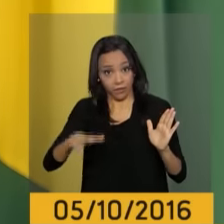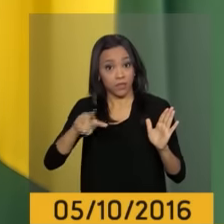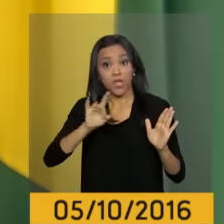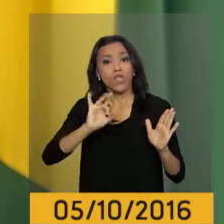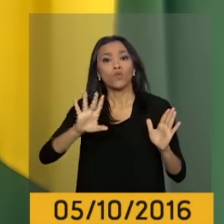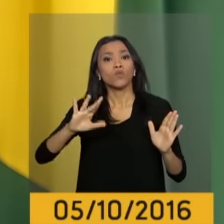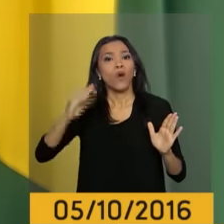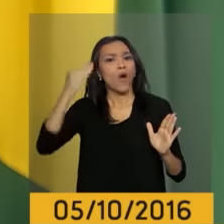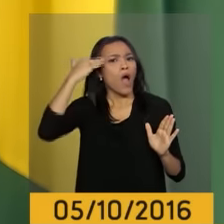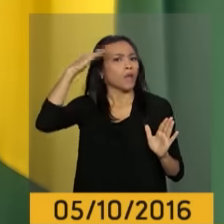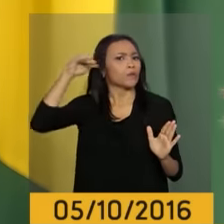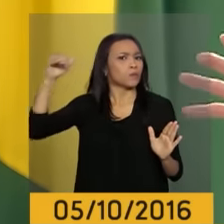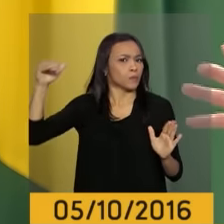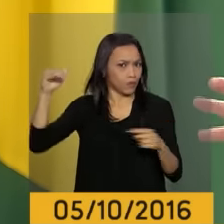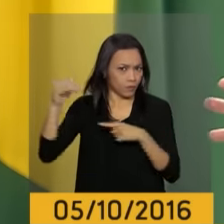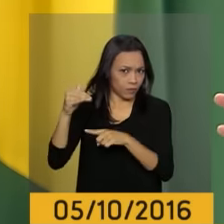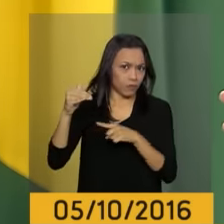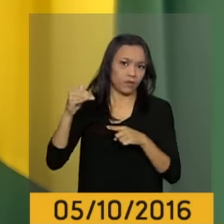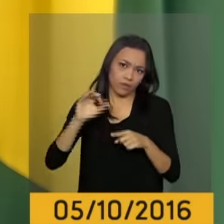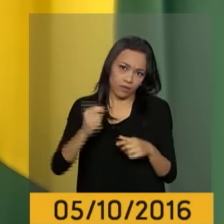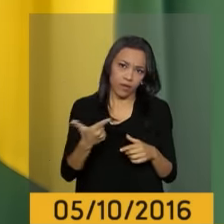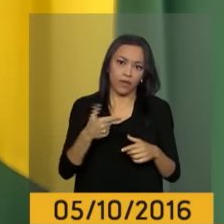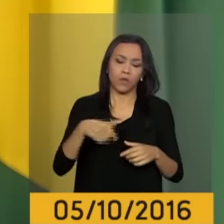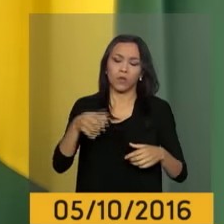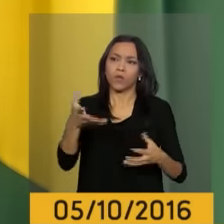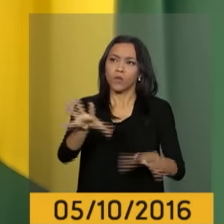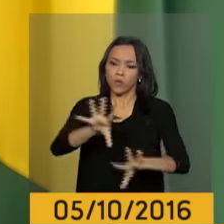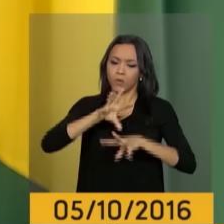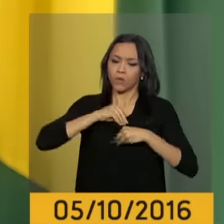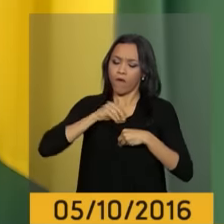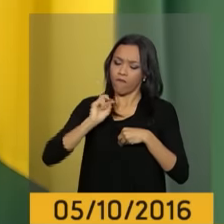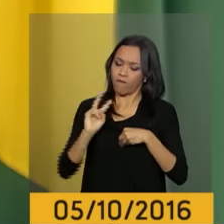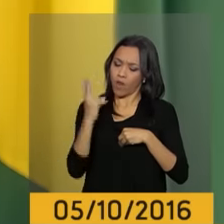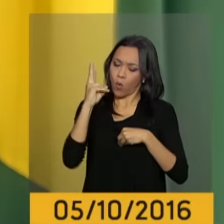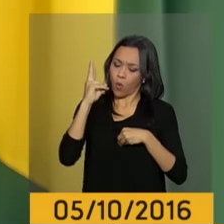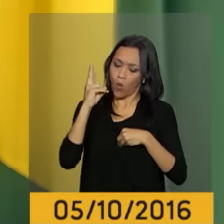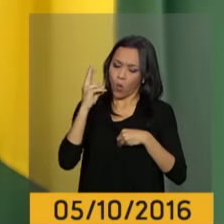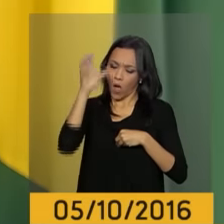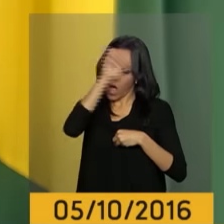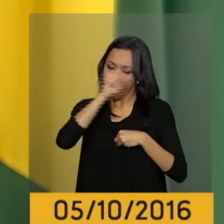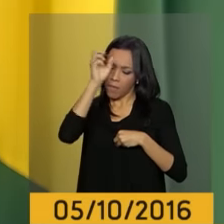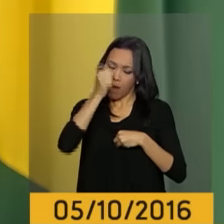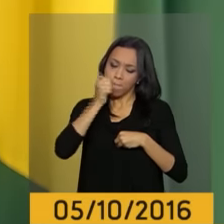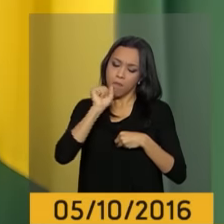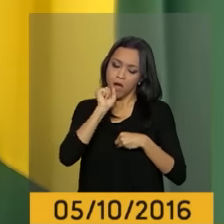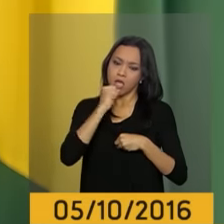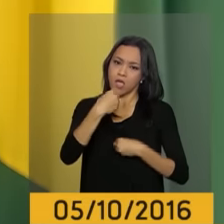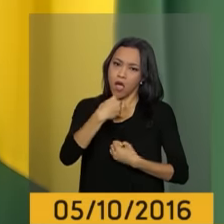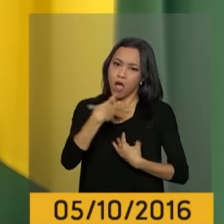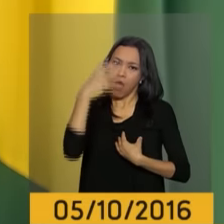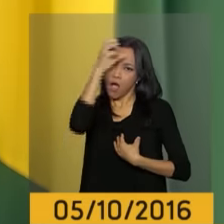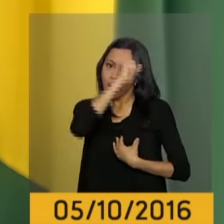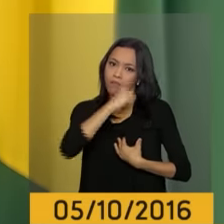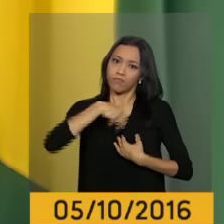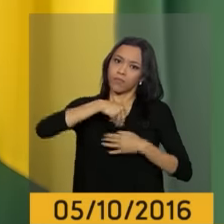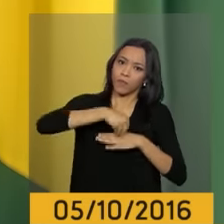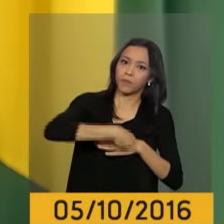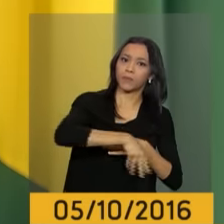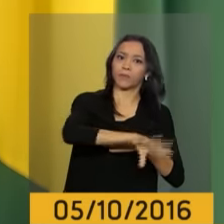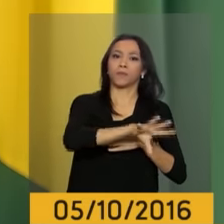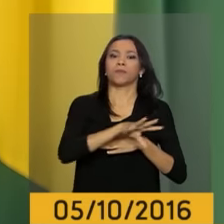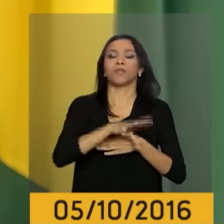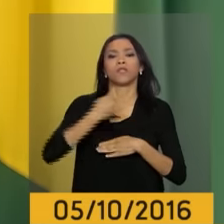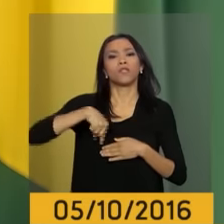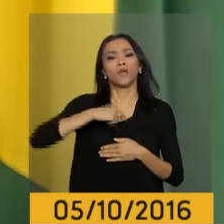é claro, que a destinação dos valores vai para a mãe, né? Vai para a mulher. E muito recentemente